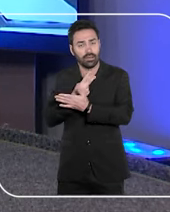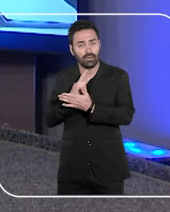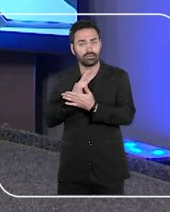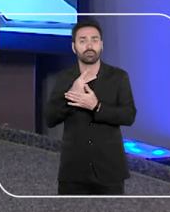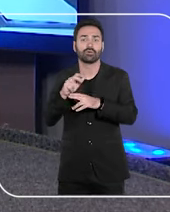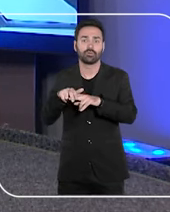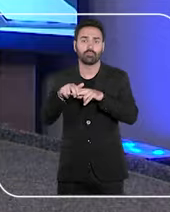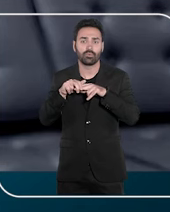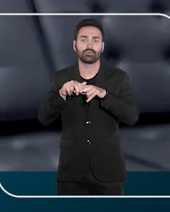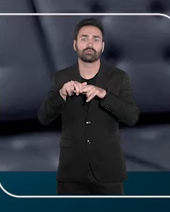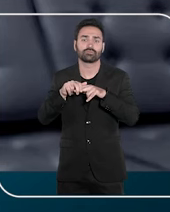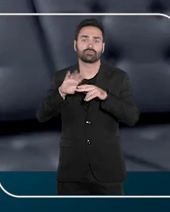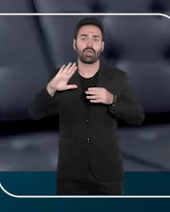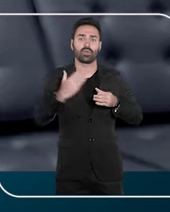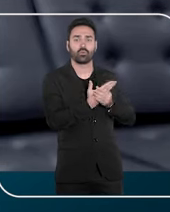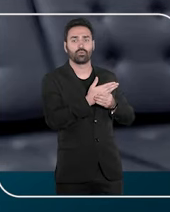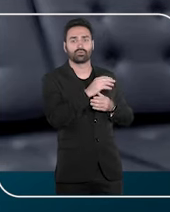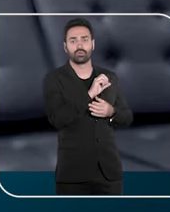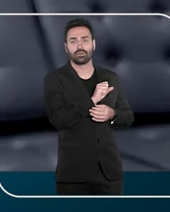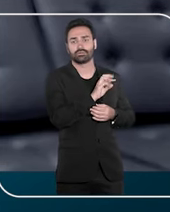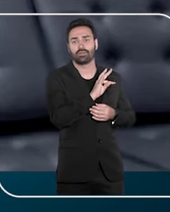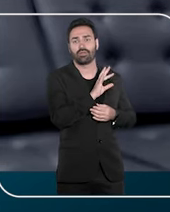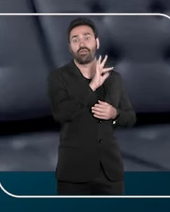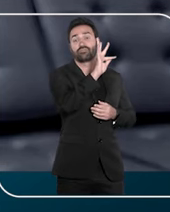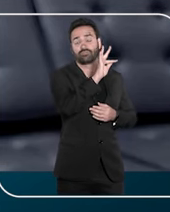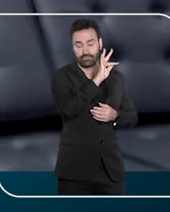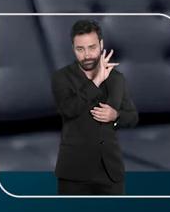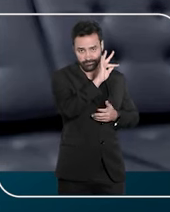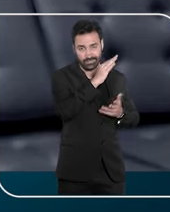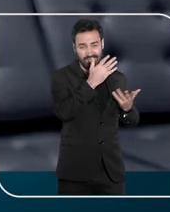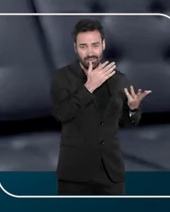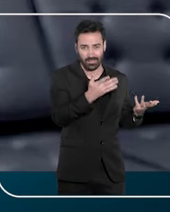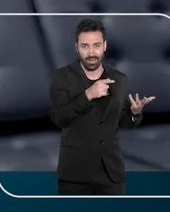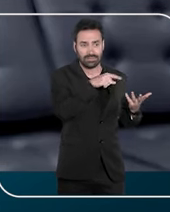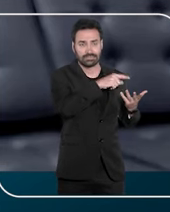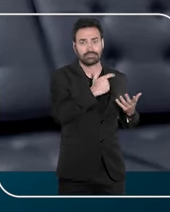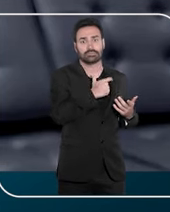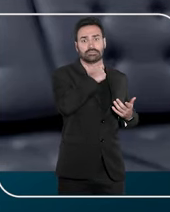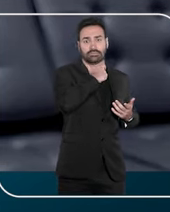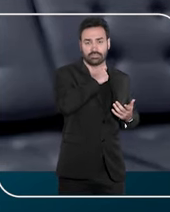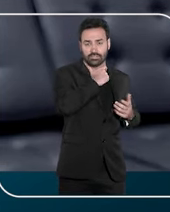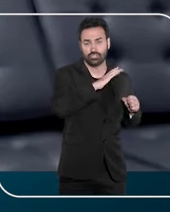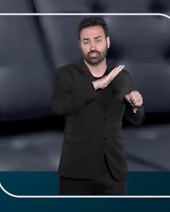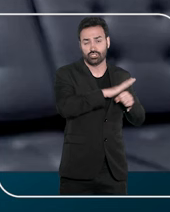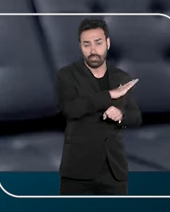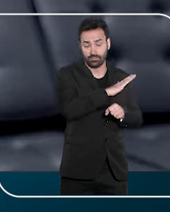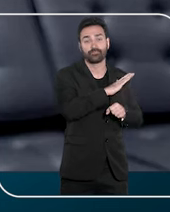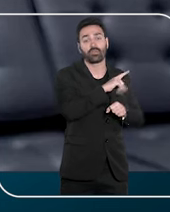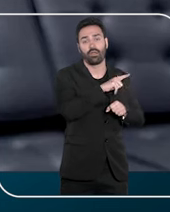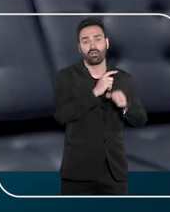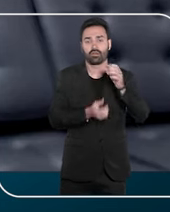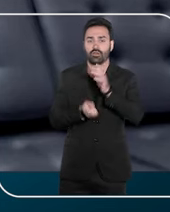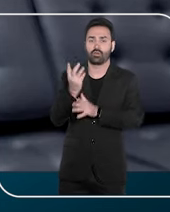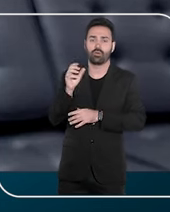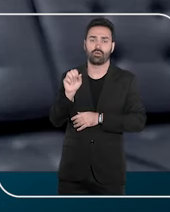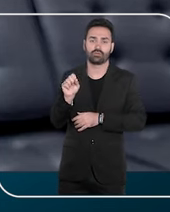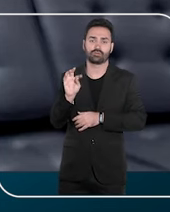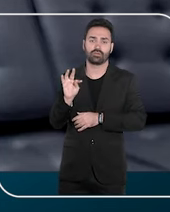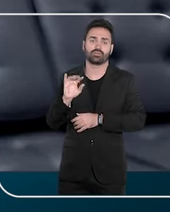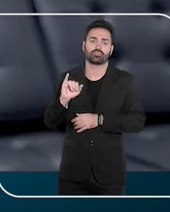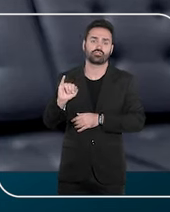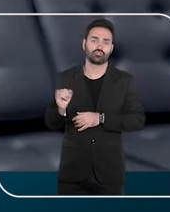estadual. Então, criou-se um outro tribunal superior, que foi o STJ, exatamente